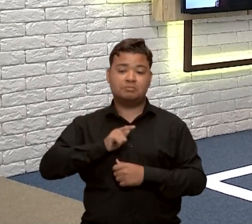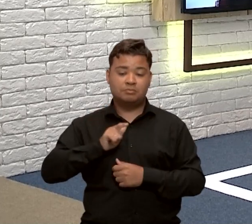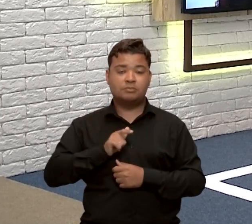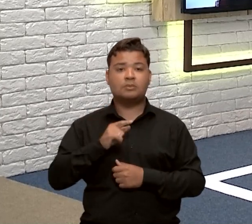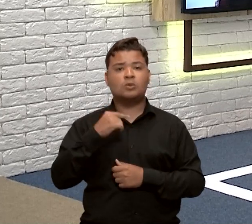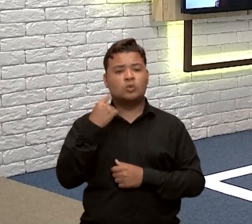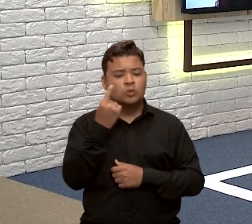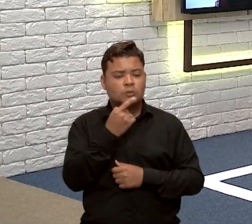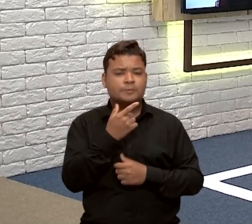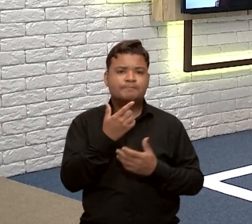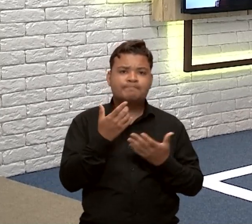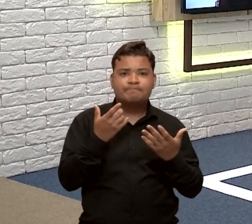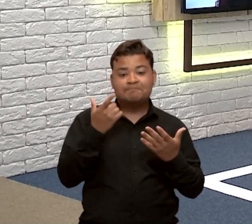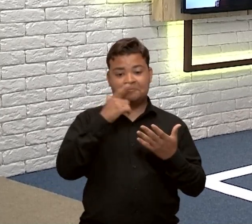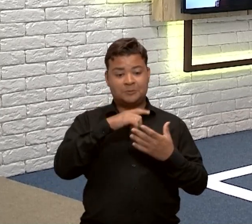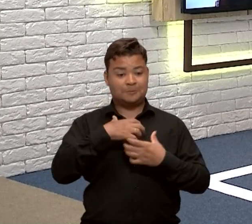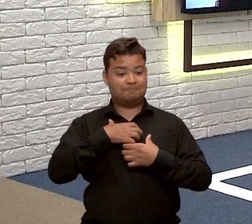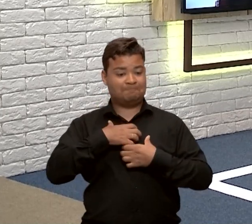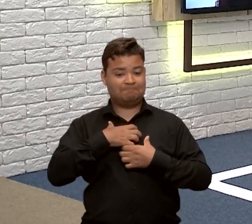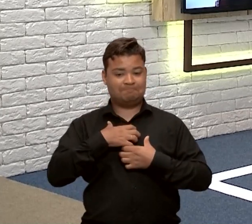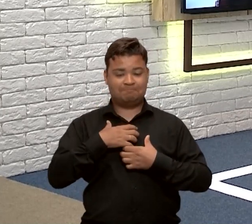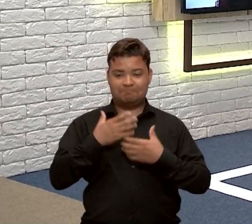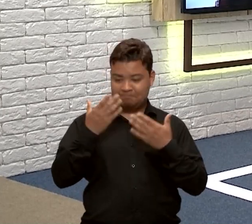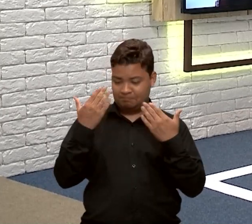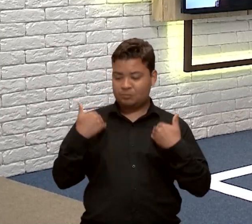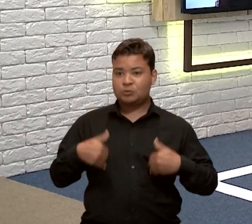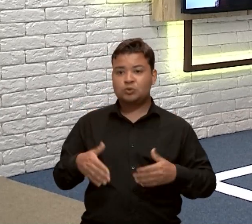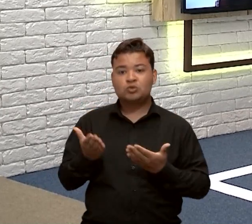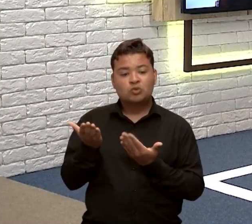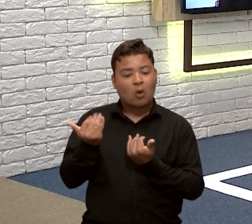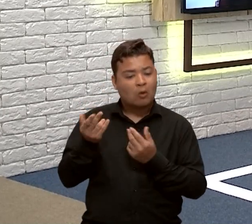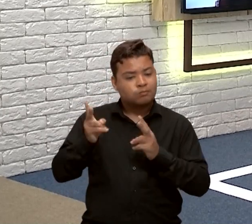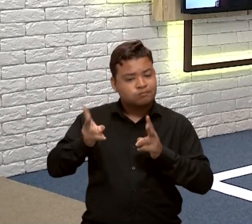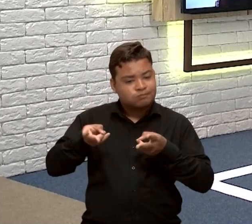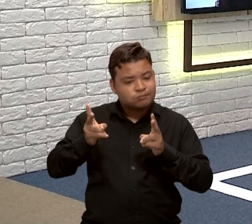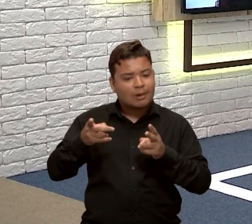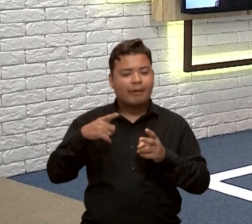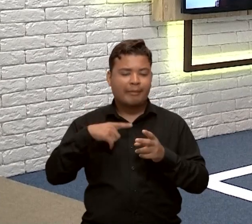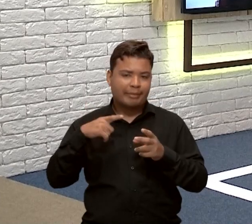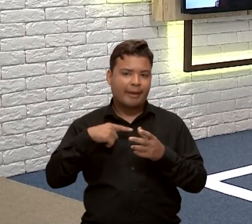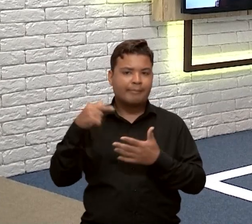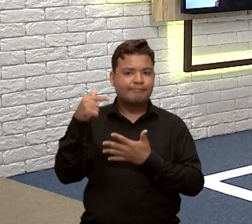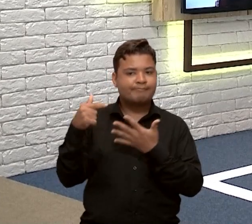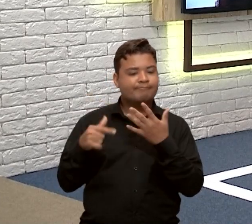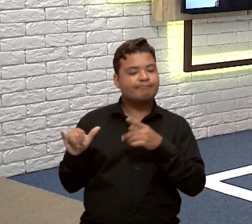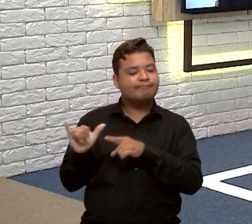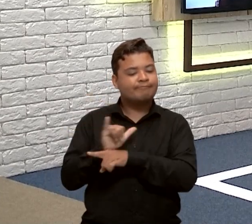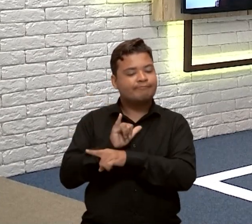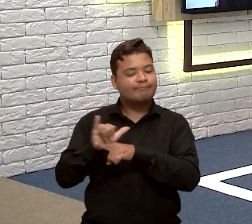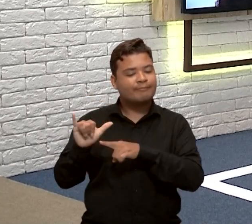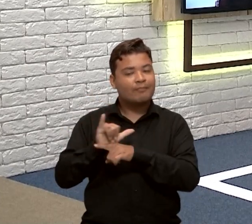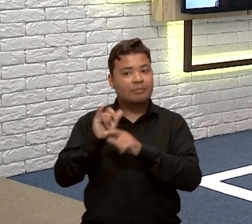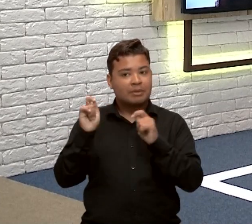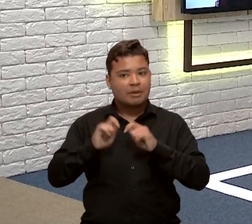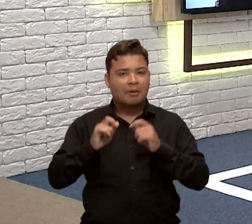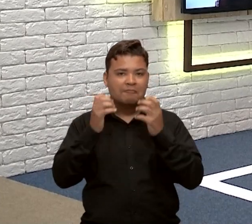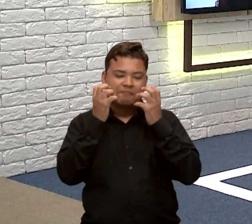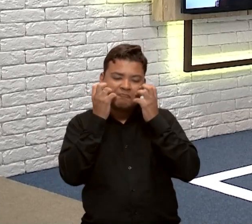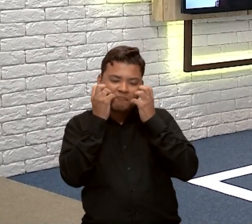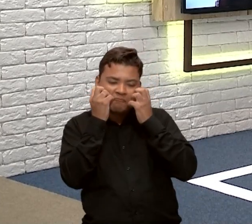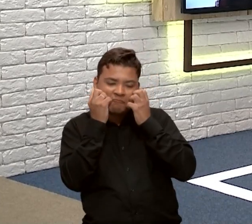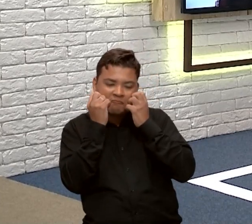se manter mais jovem, né? Tem certos recursos para que a gente evite envelhecimento, ou